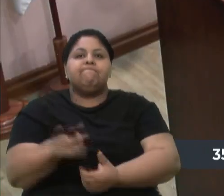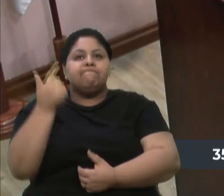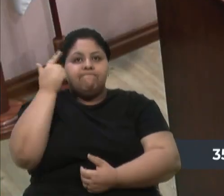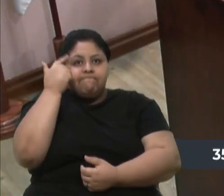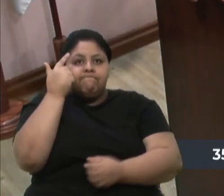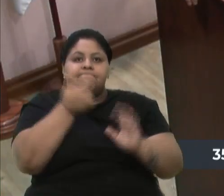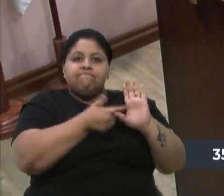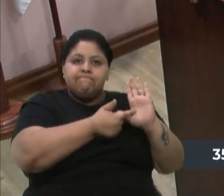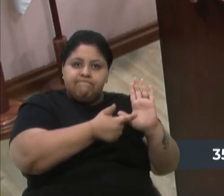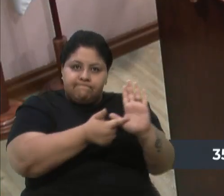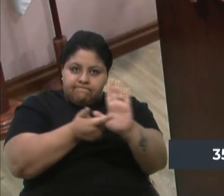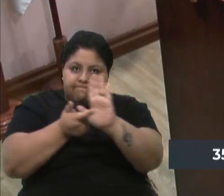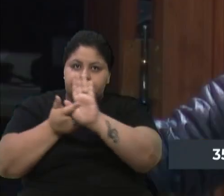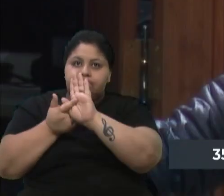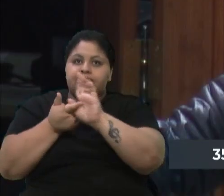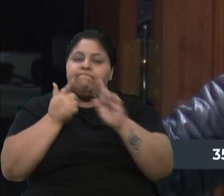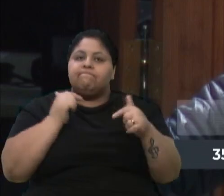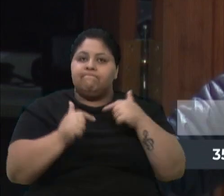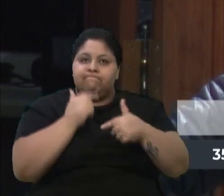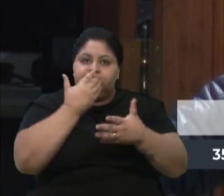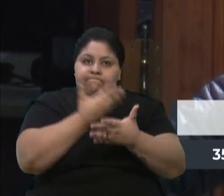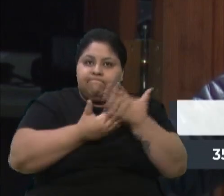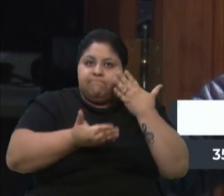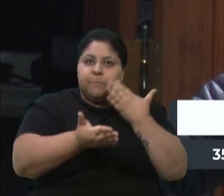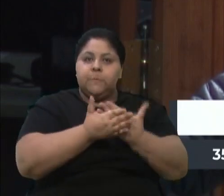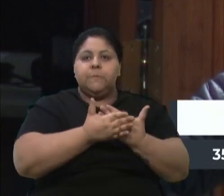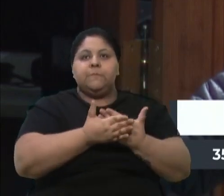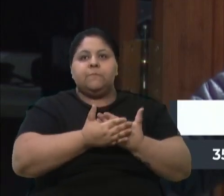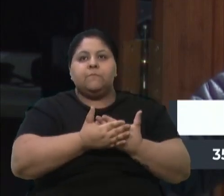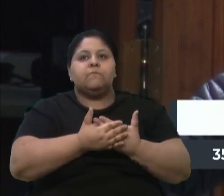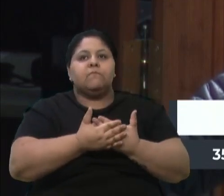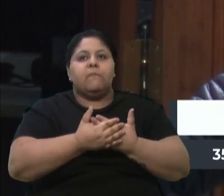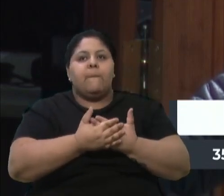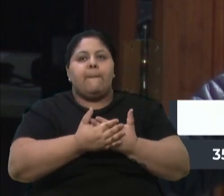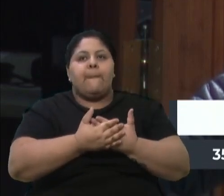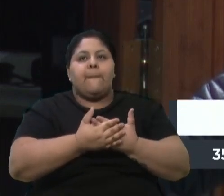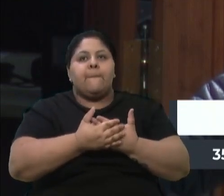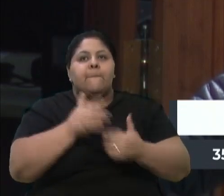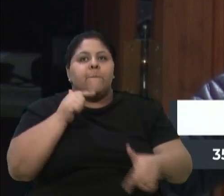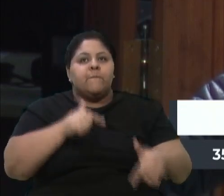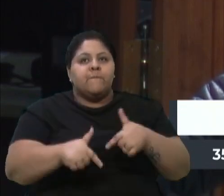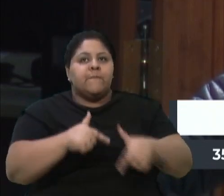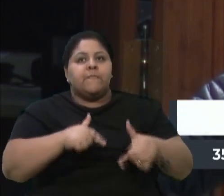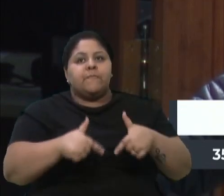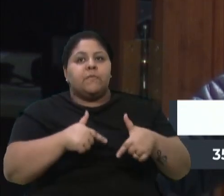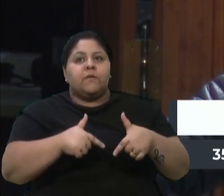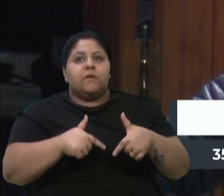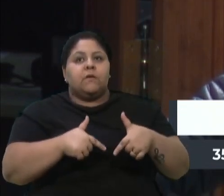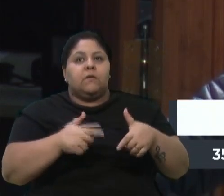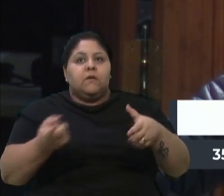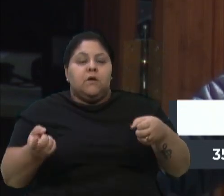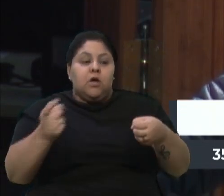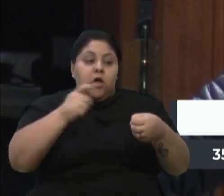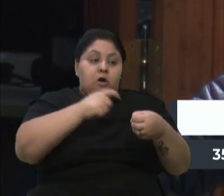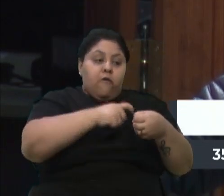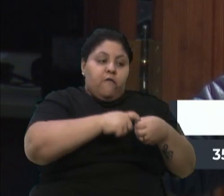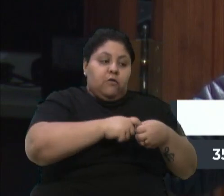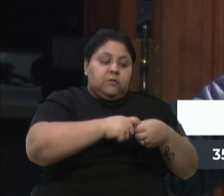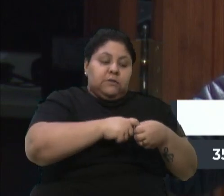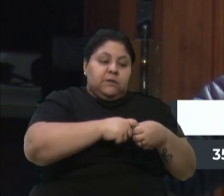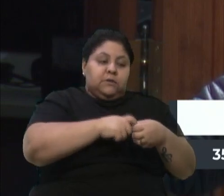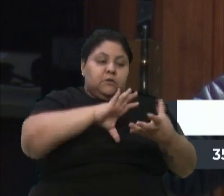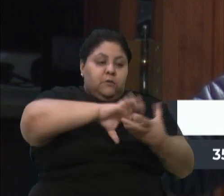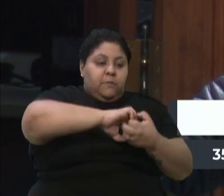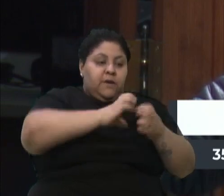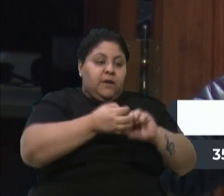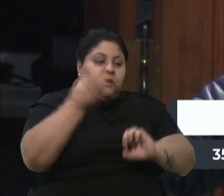mostrar esse trabalho todo, esse trabalho voltado para a arte, para a cultura, para a inclusão social, né,